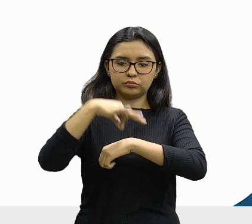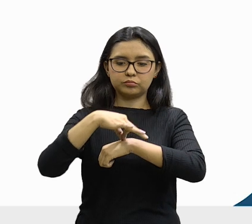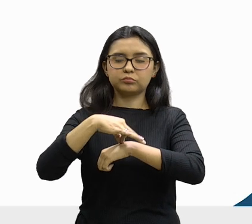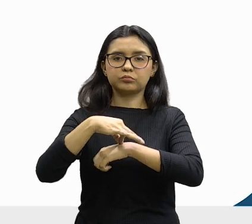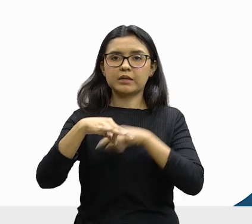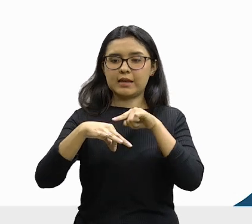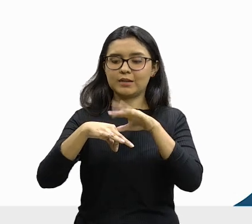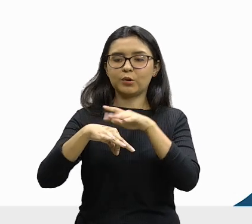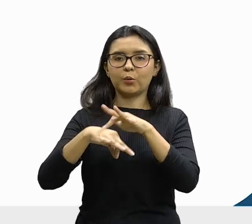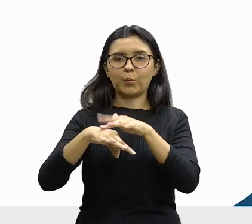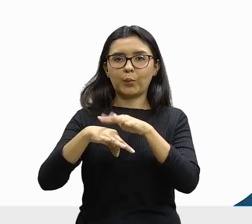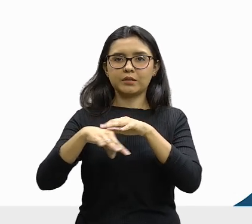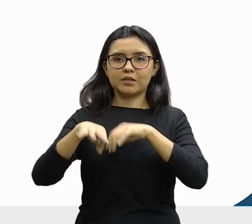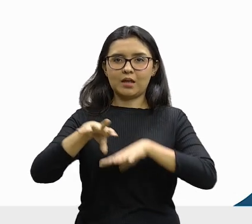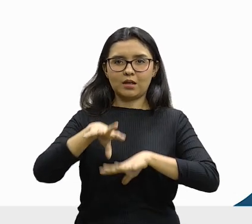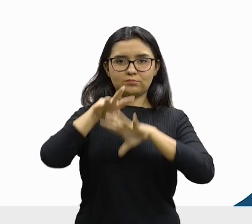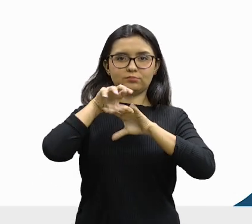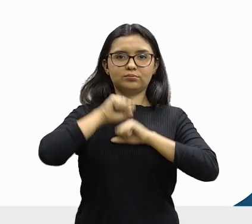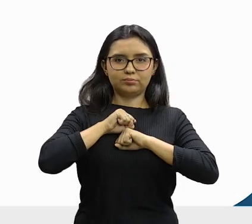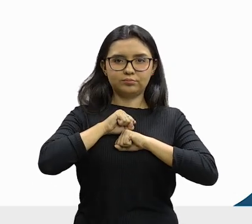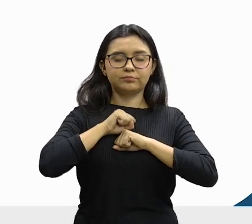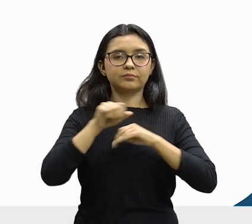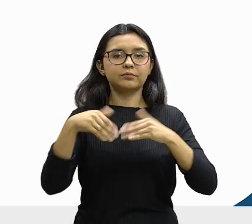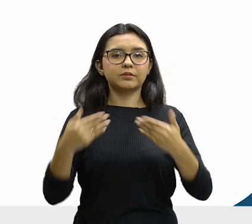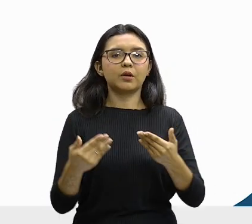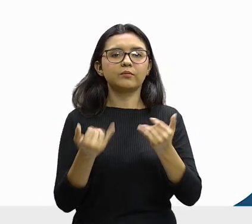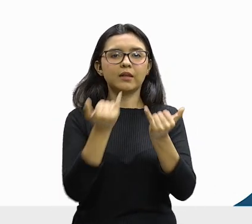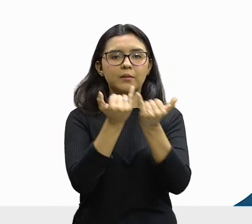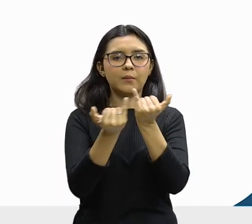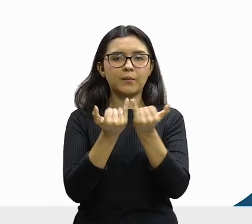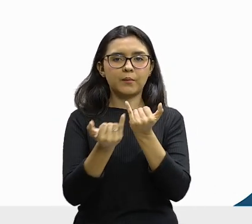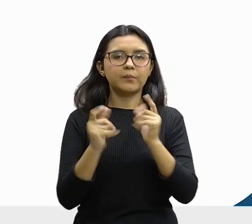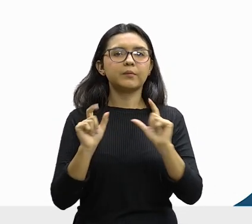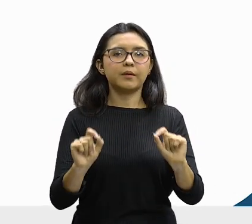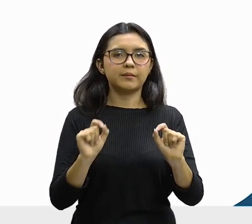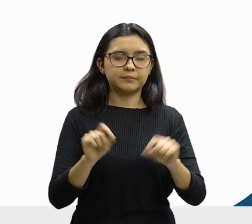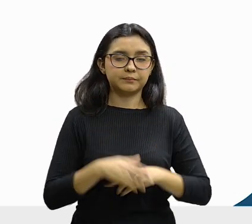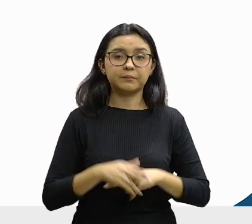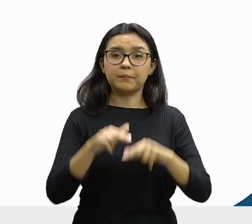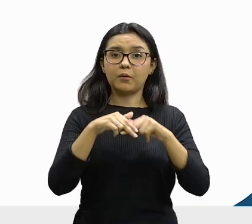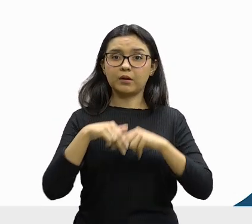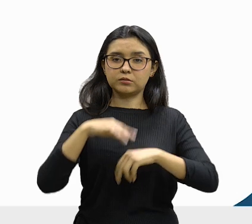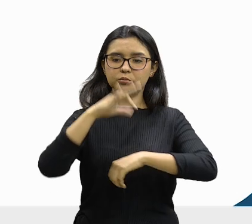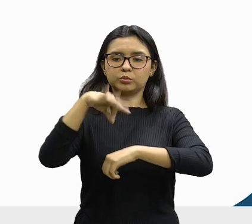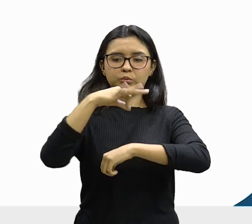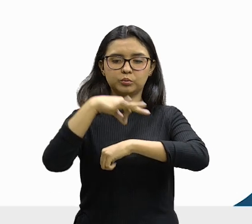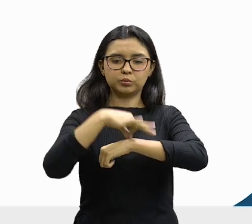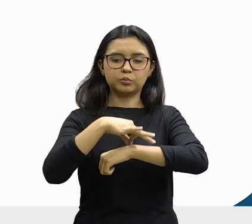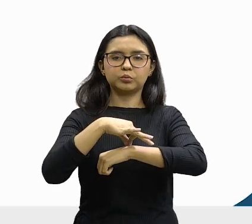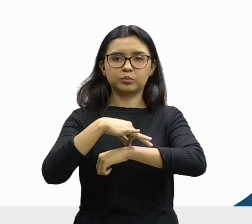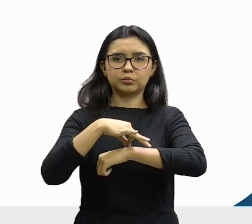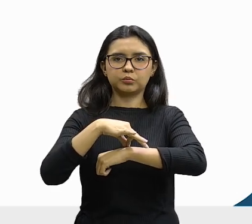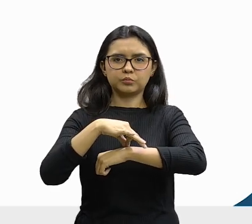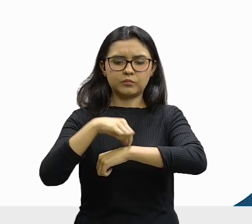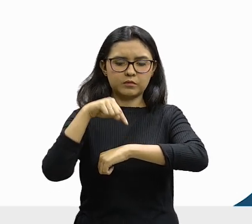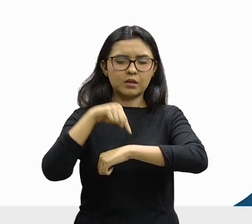contaminado. Todas essas doenças vão ter em comum exatamente isso, porque é na picada do